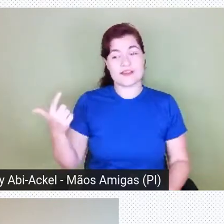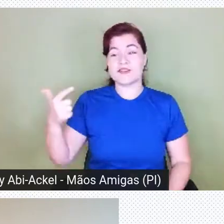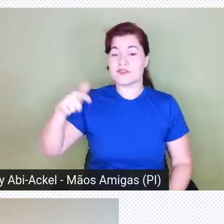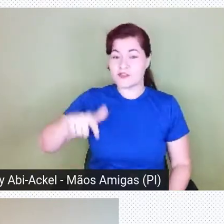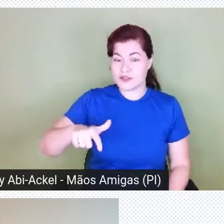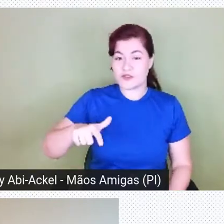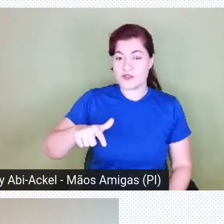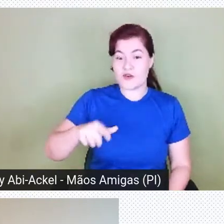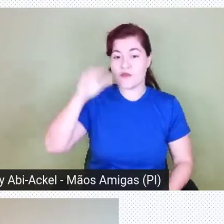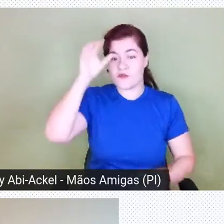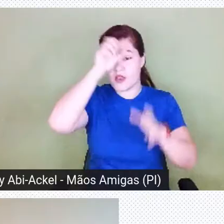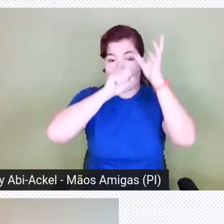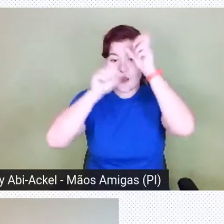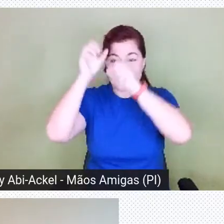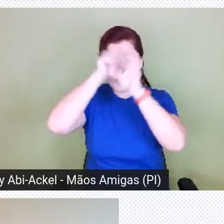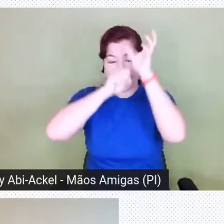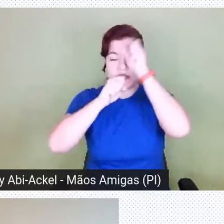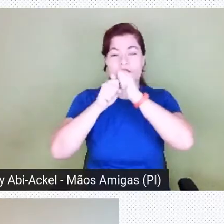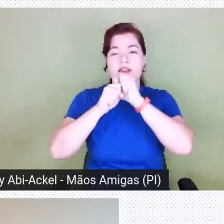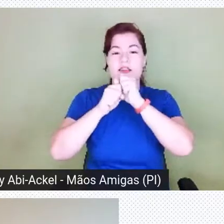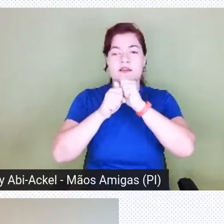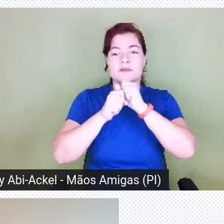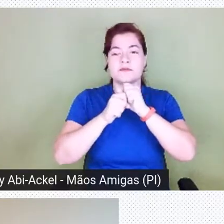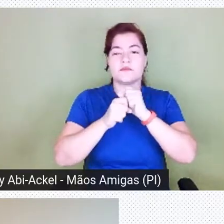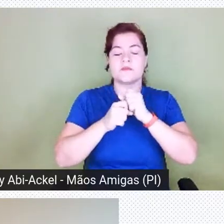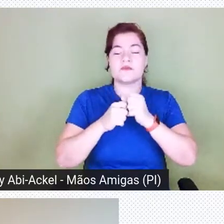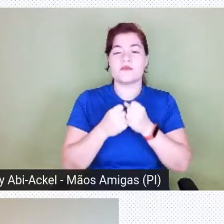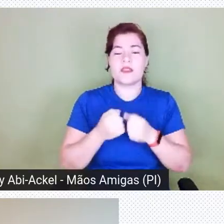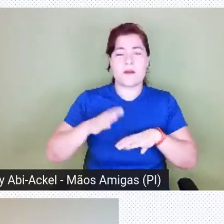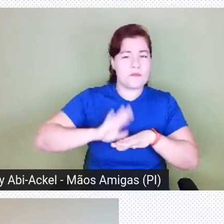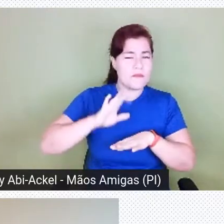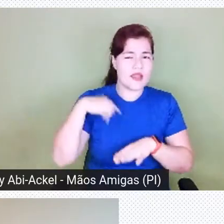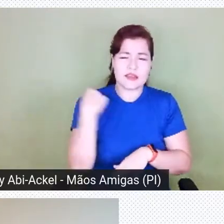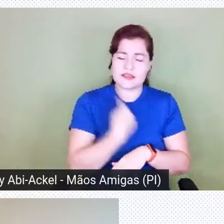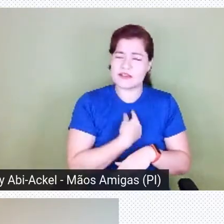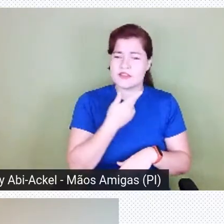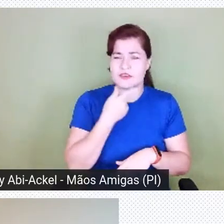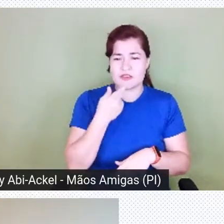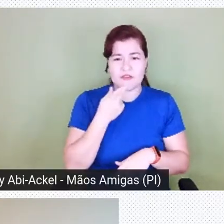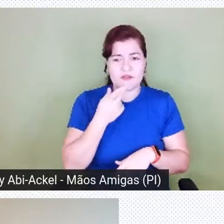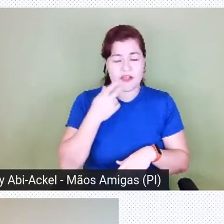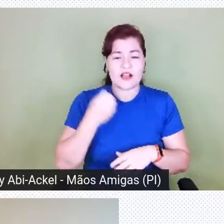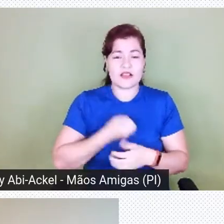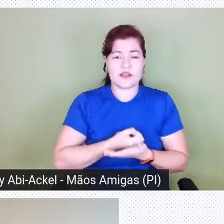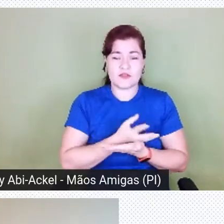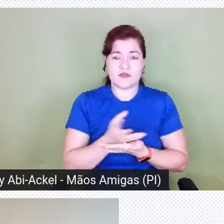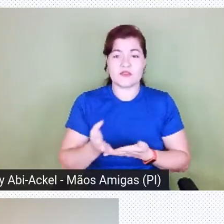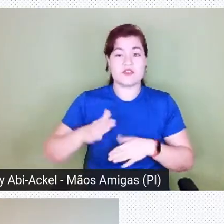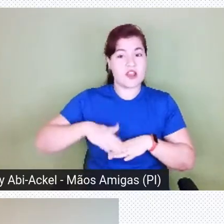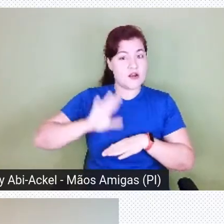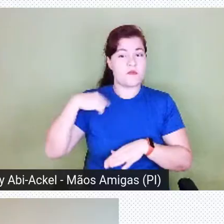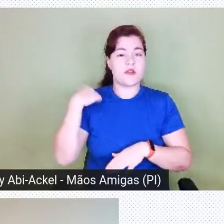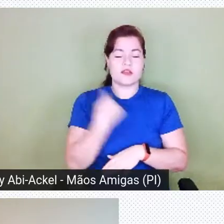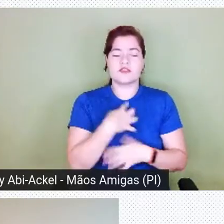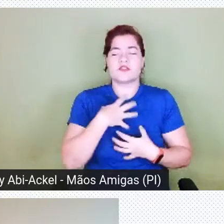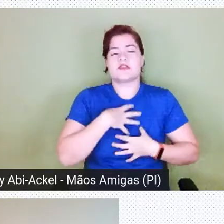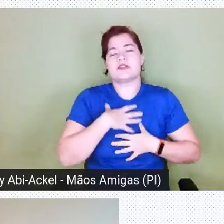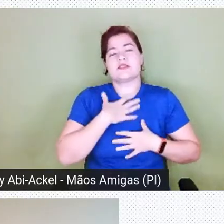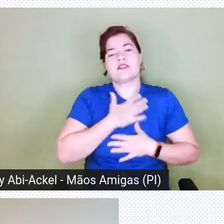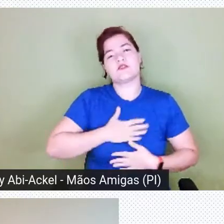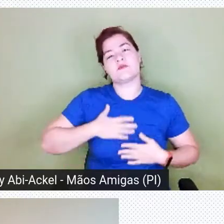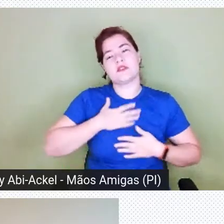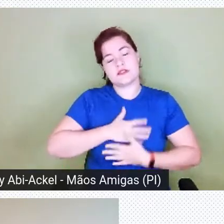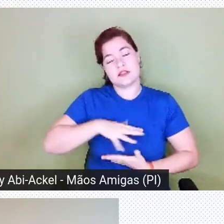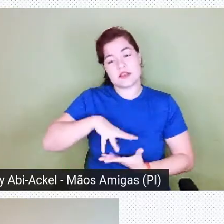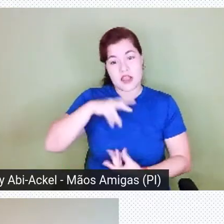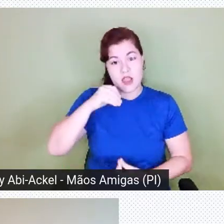para aprendermos, né? Quanto mais a gente fala do Evangelho de Jesus, mais nos dá prazer na alma. E o livro hoje,